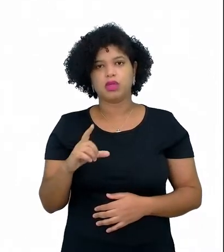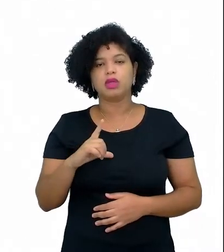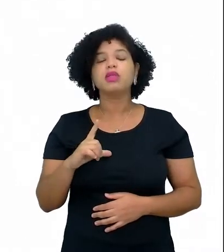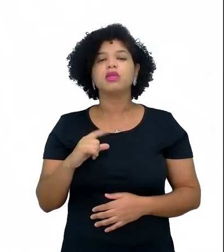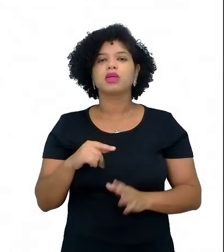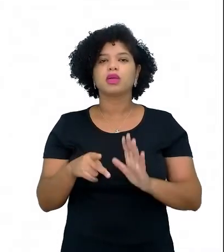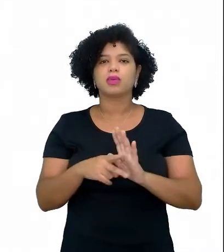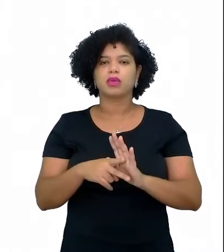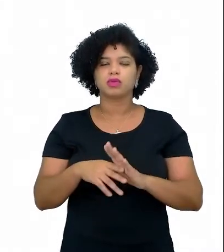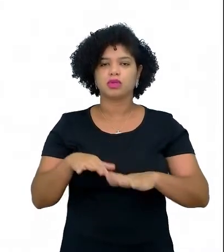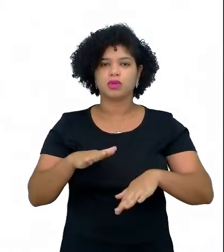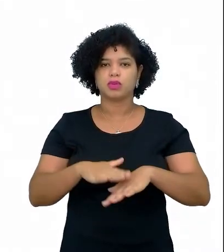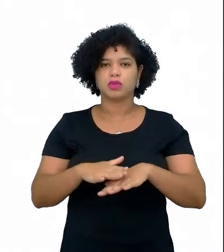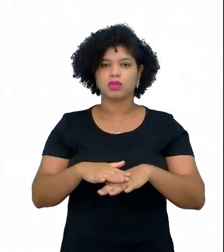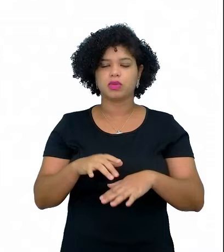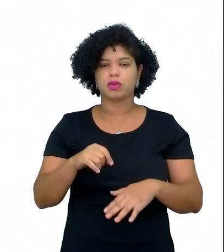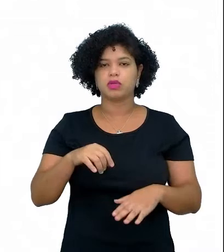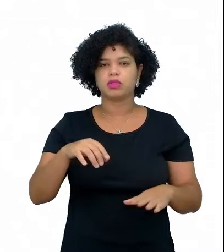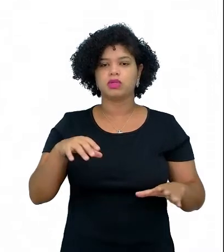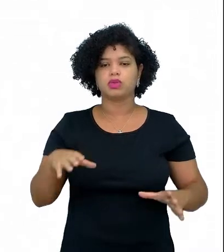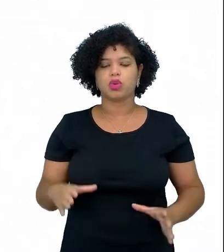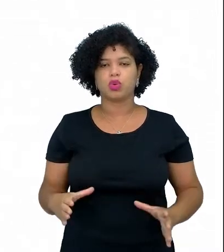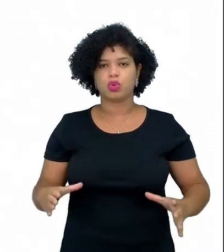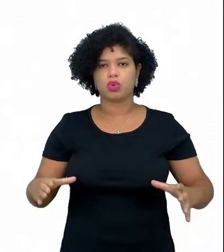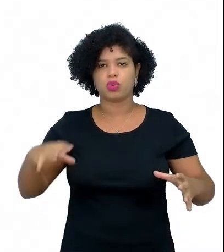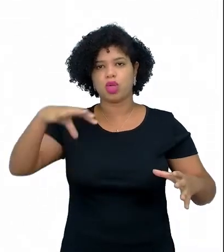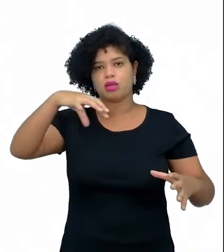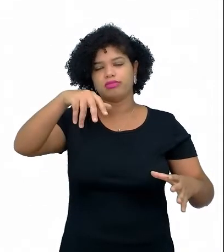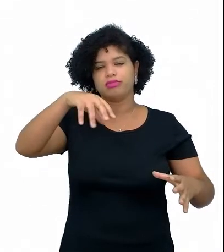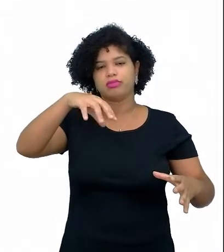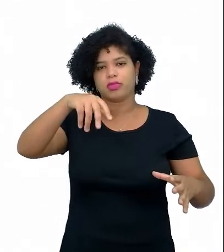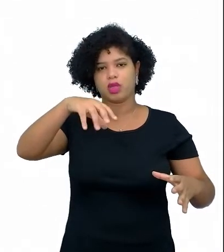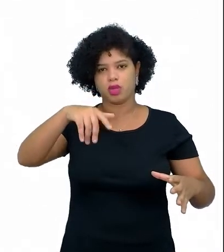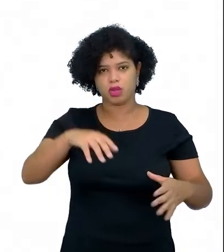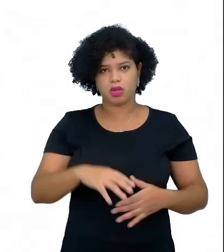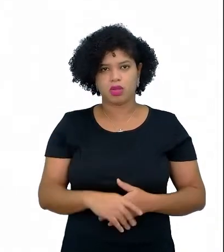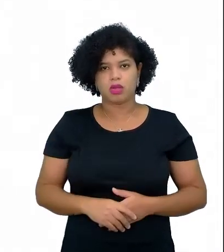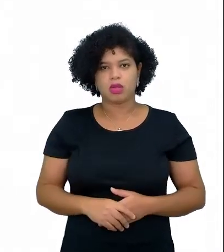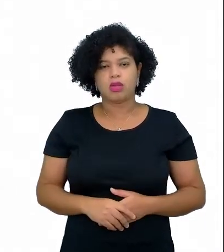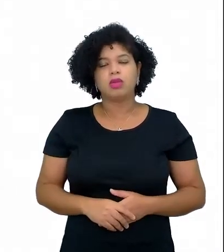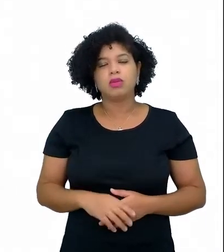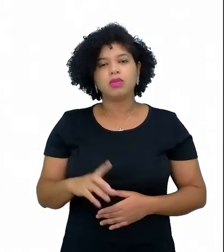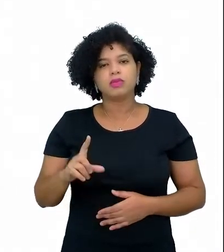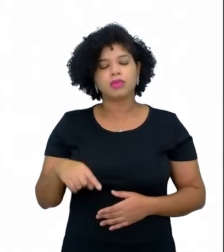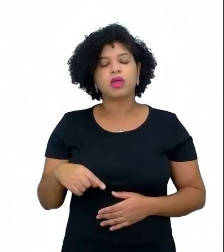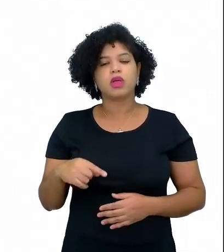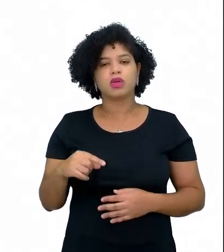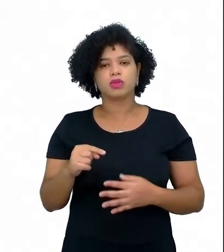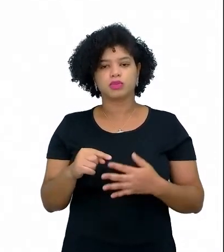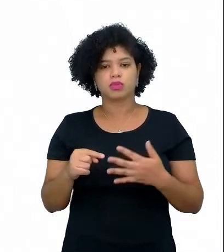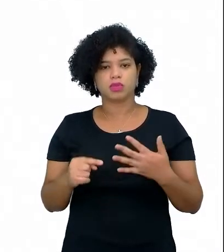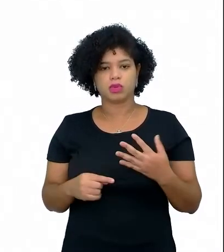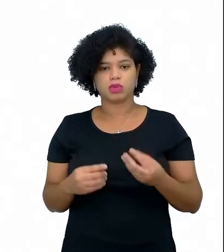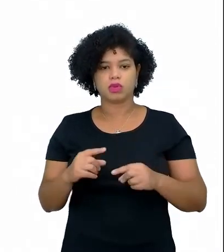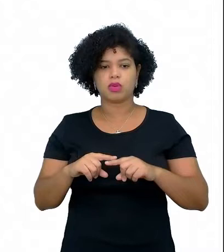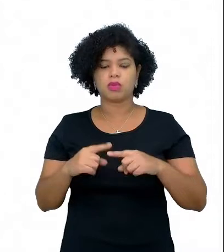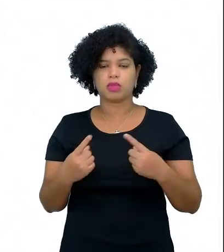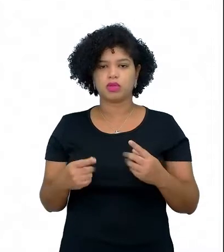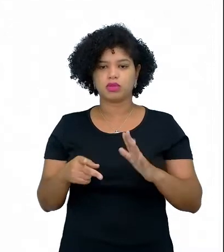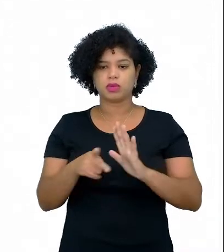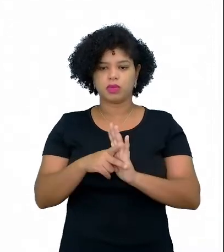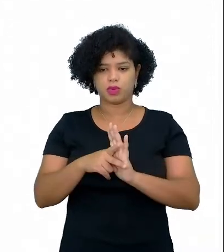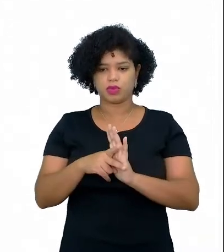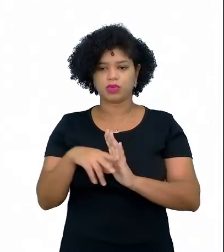mesma vazão, para encher essa caixa d'água. Elas são grandezas diretamente ou inversamente proporcional? Bom, se com uma torneira eu